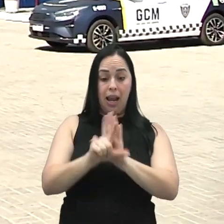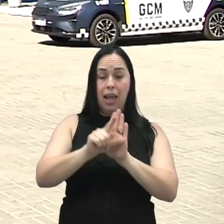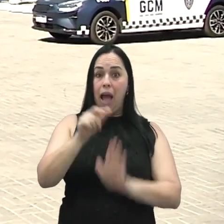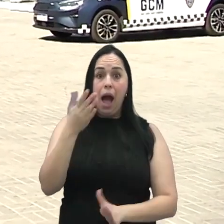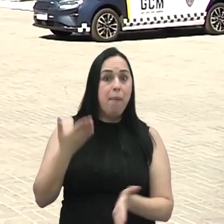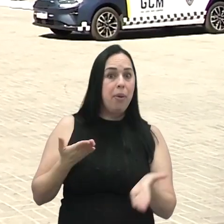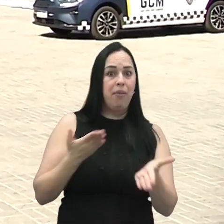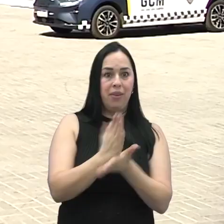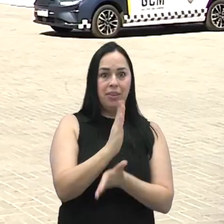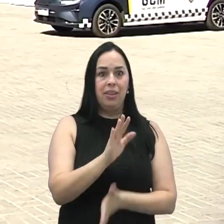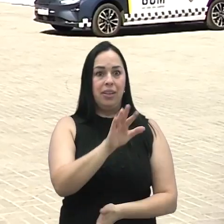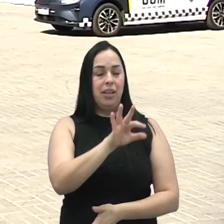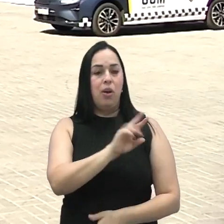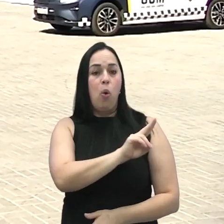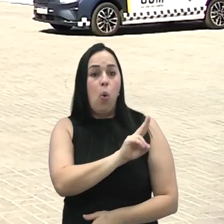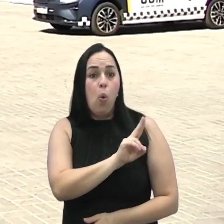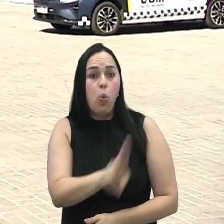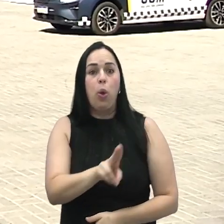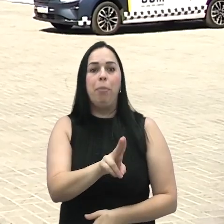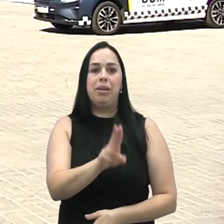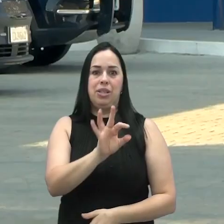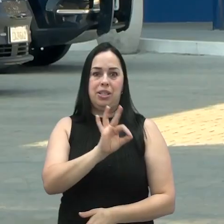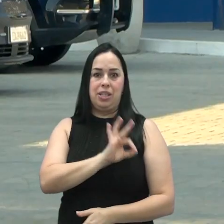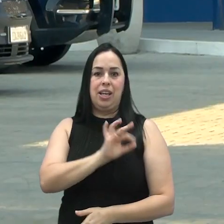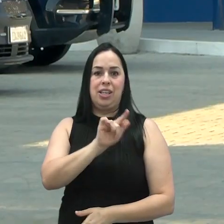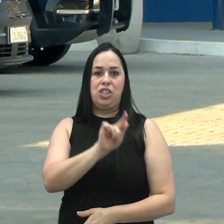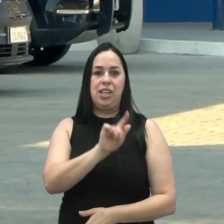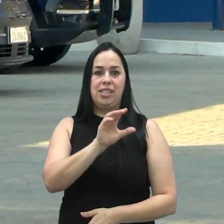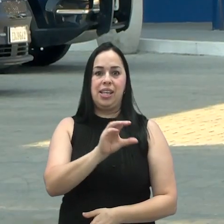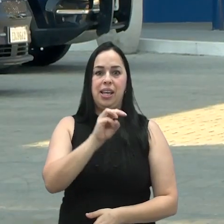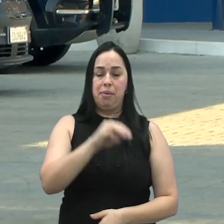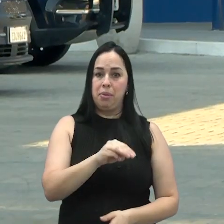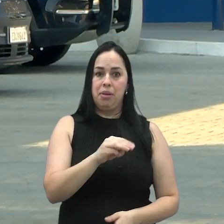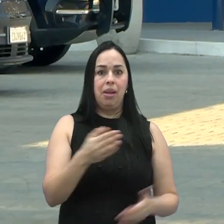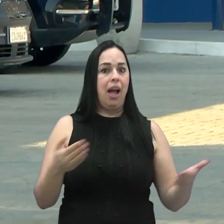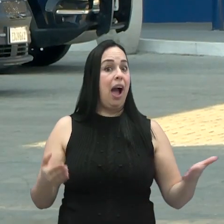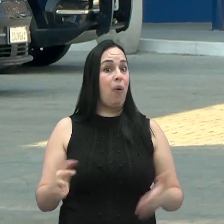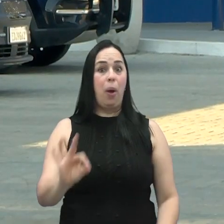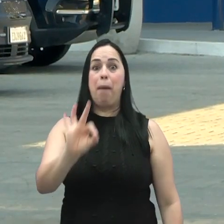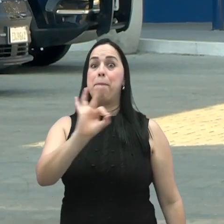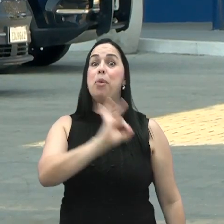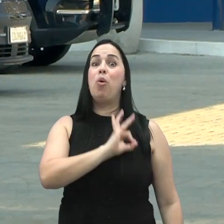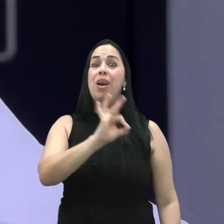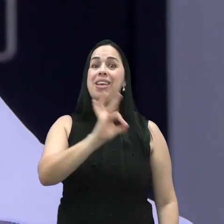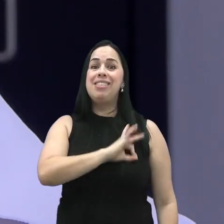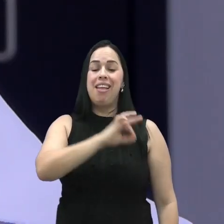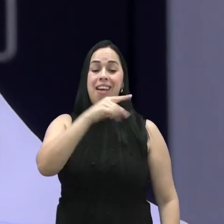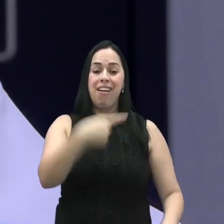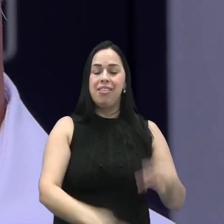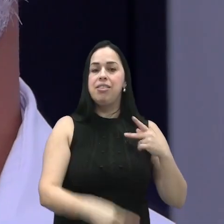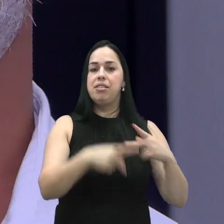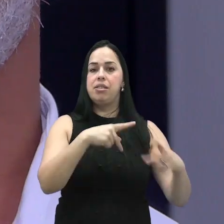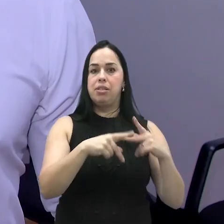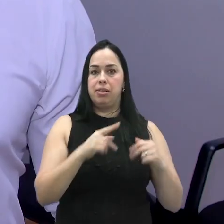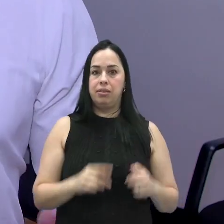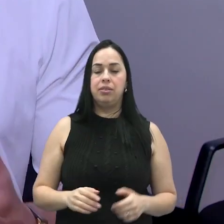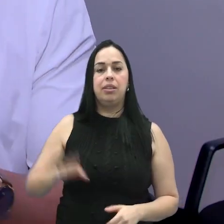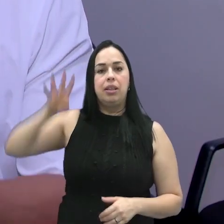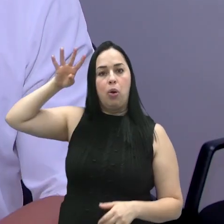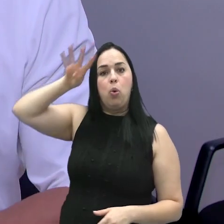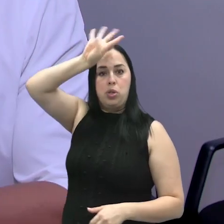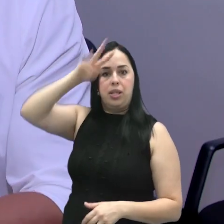mudança, o nome da Guarda Civil Municipal passaria a ser Polícia Municipal. Segundo o Sena,